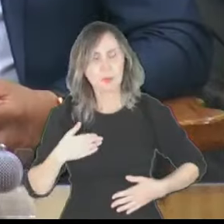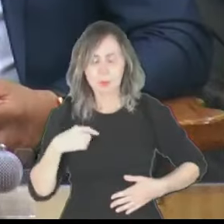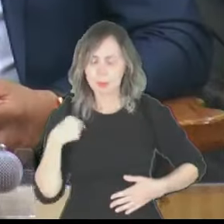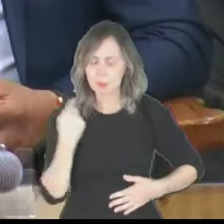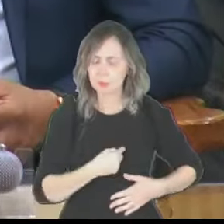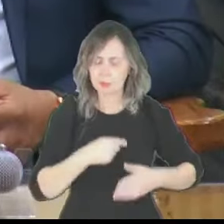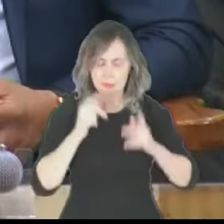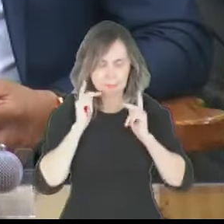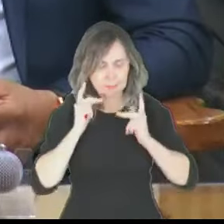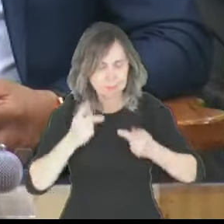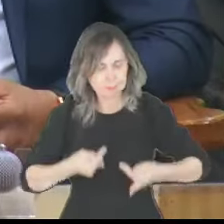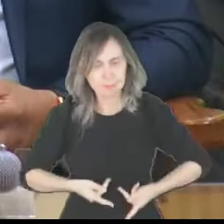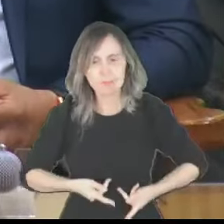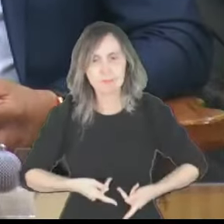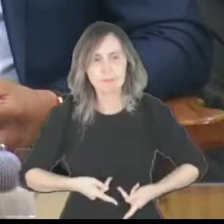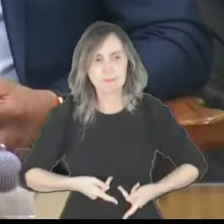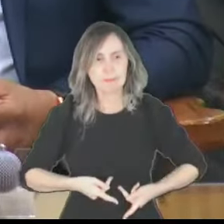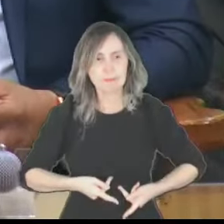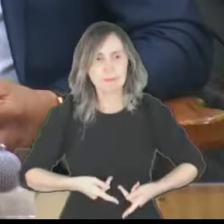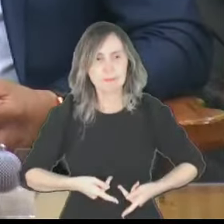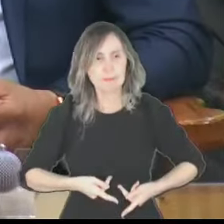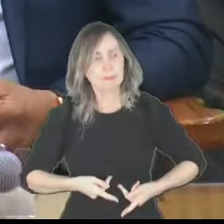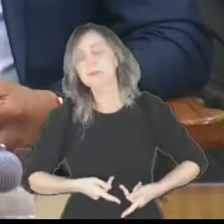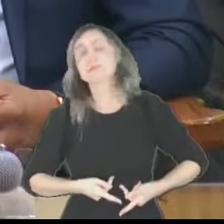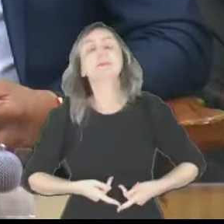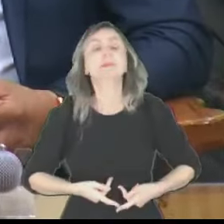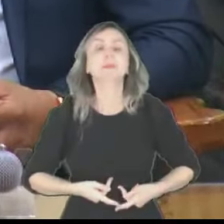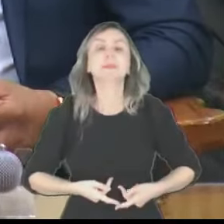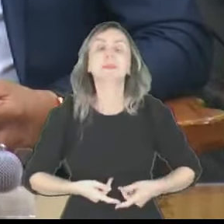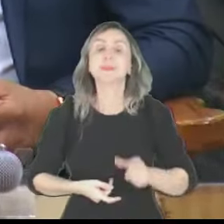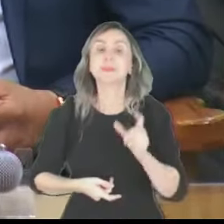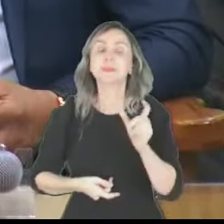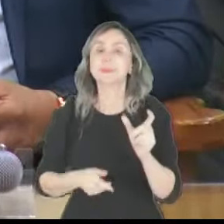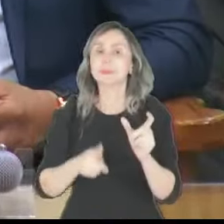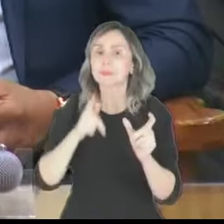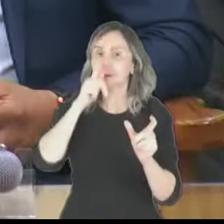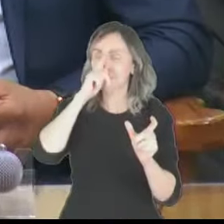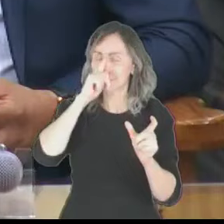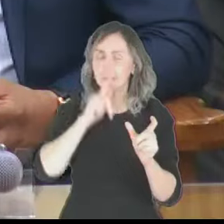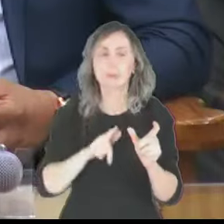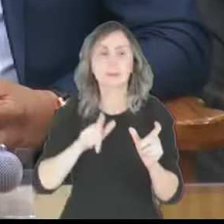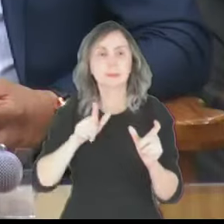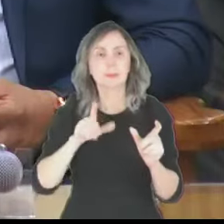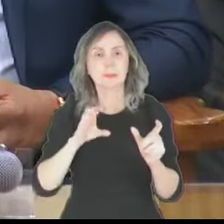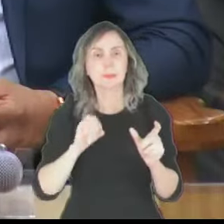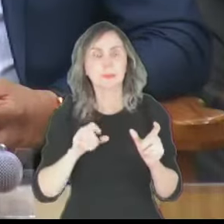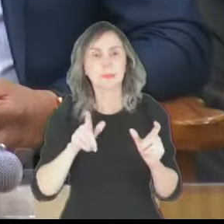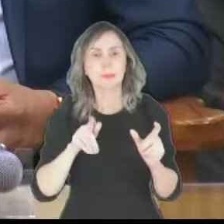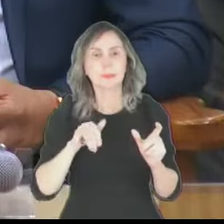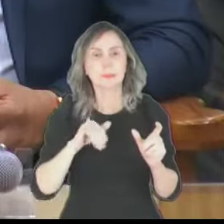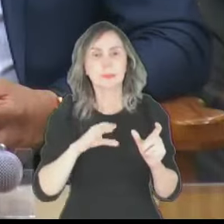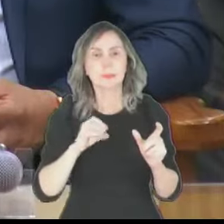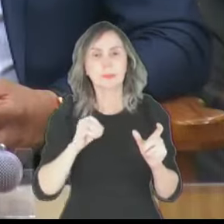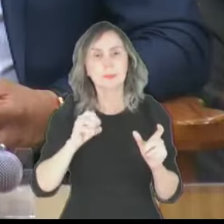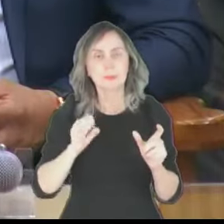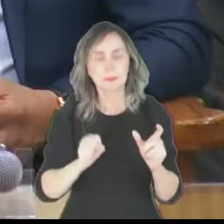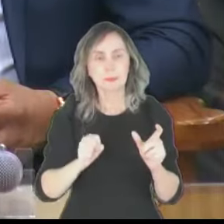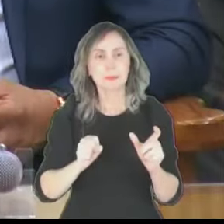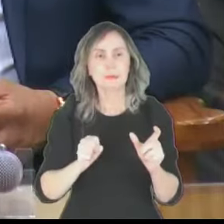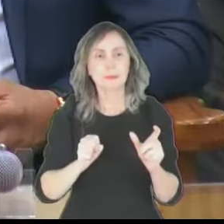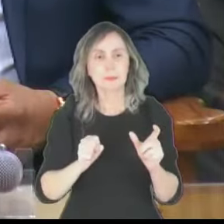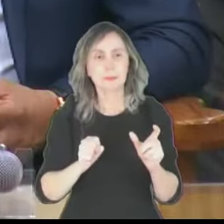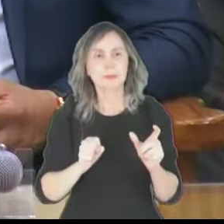natureza humana. E essa palavra no grego é lógicos. Ela indica para